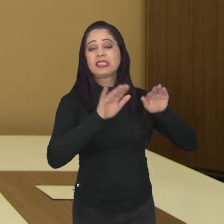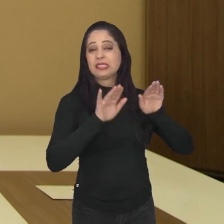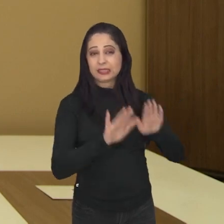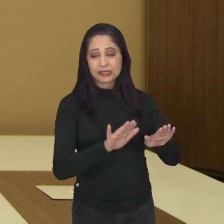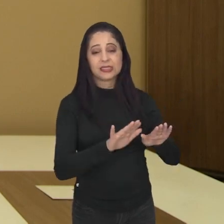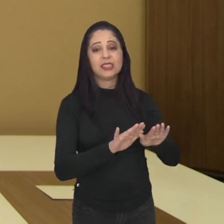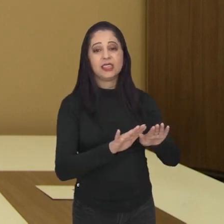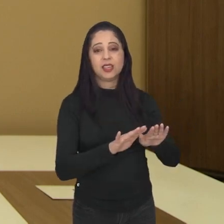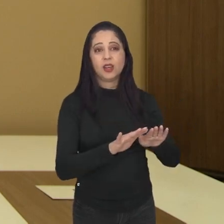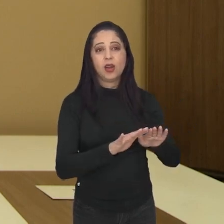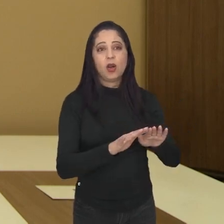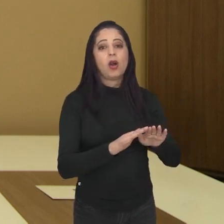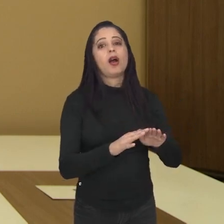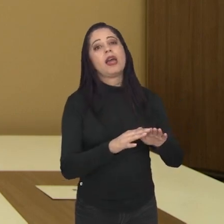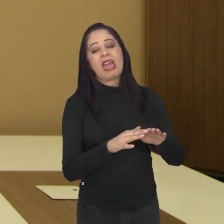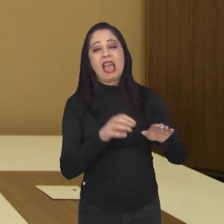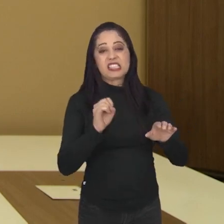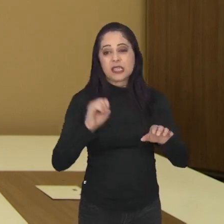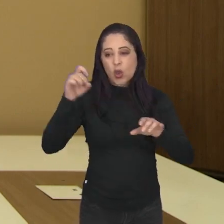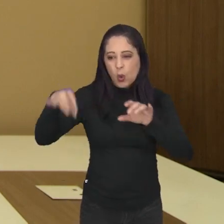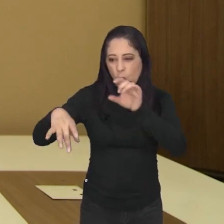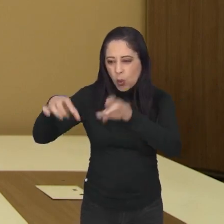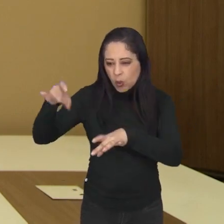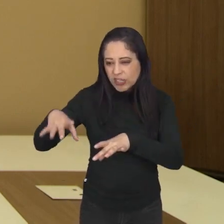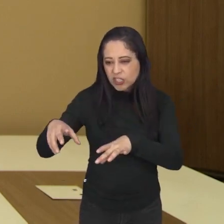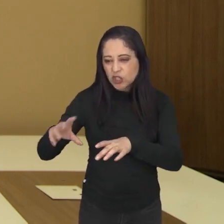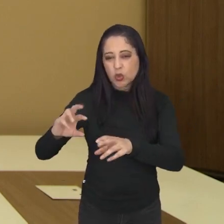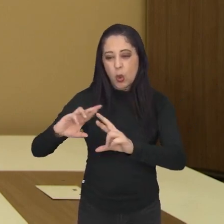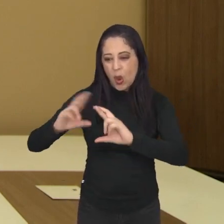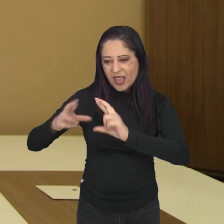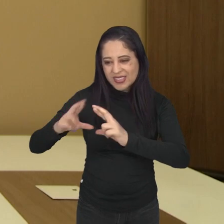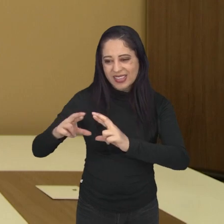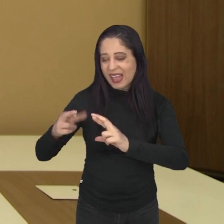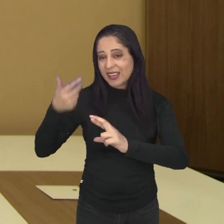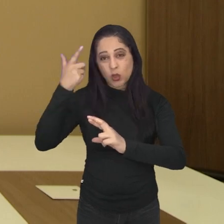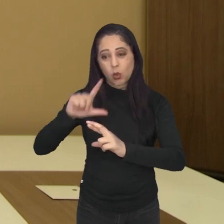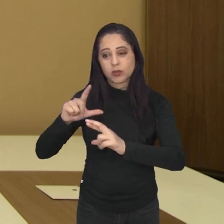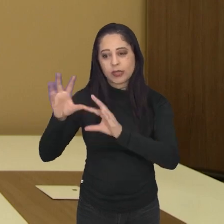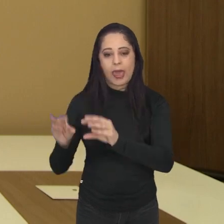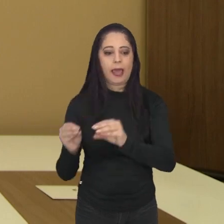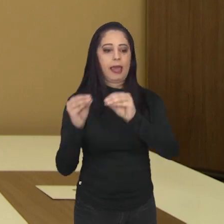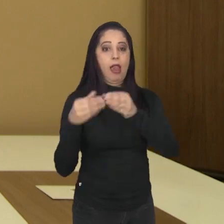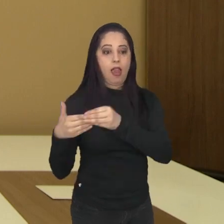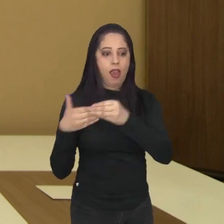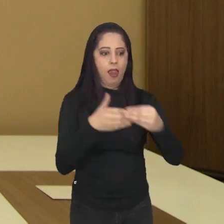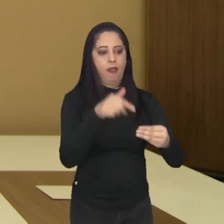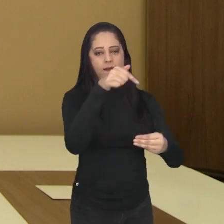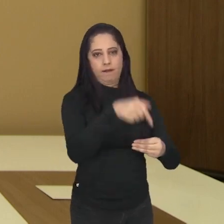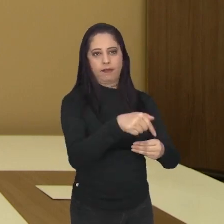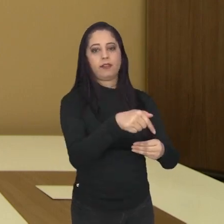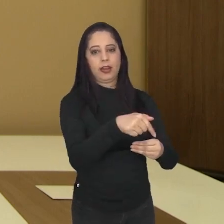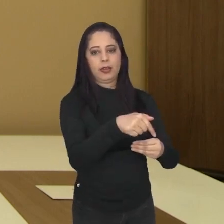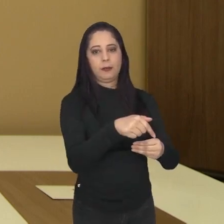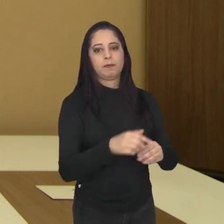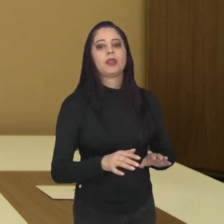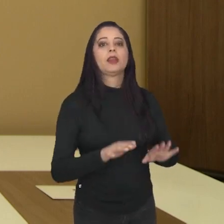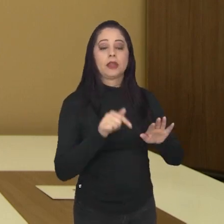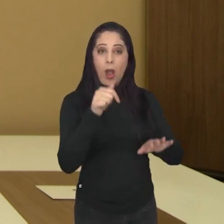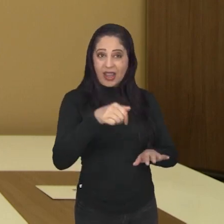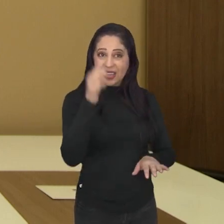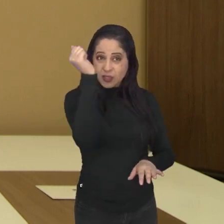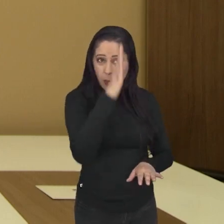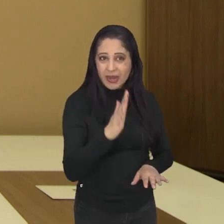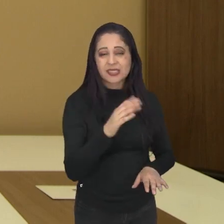não tem mais nenhuma utilidade não tem mais valor para reciclagem e infelizmente isso ainda não está acontecendo nem São José e nem